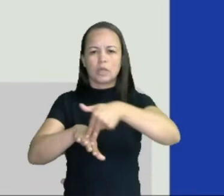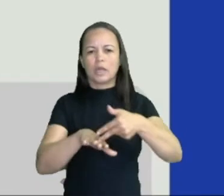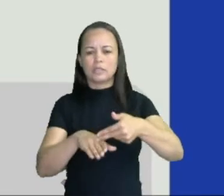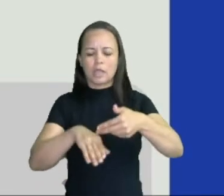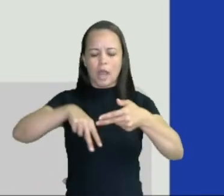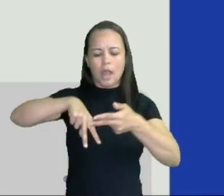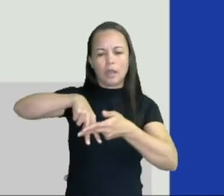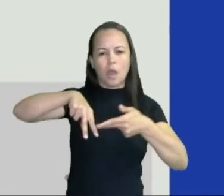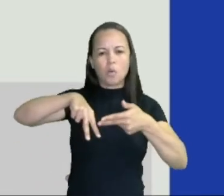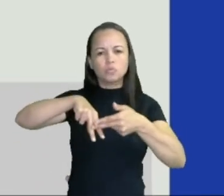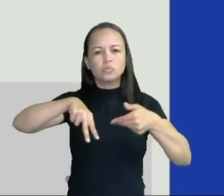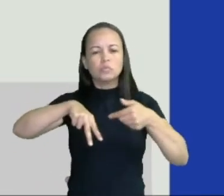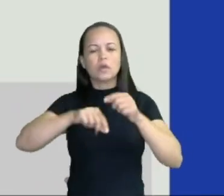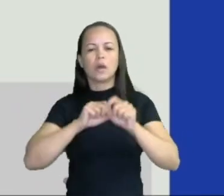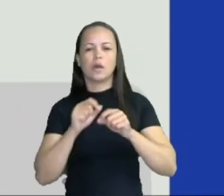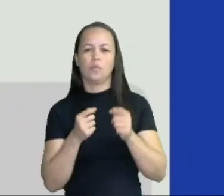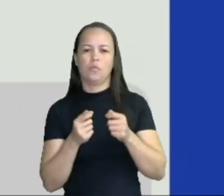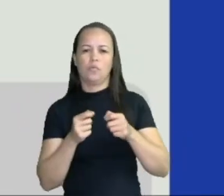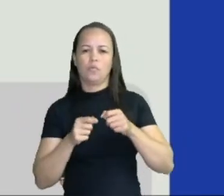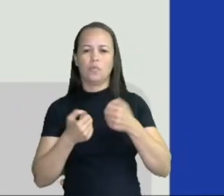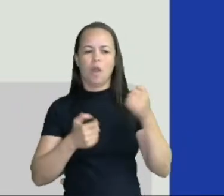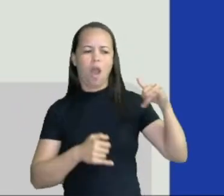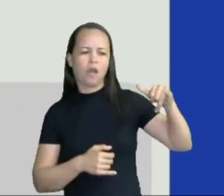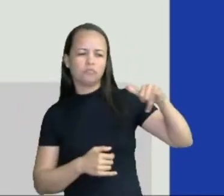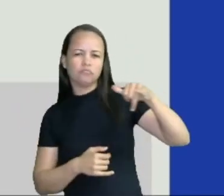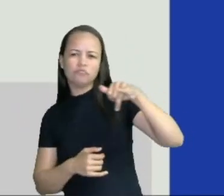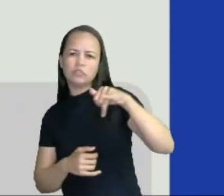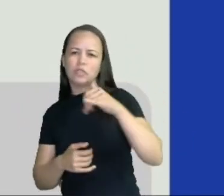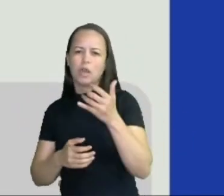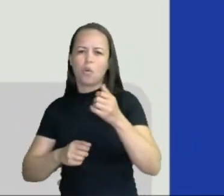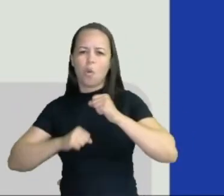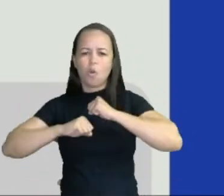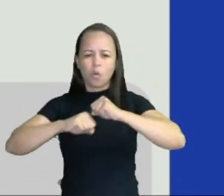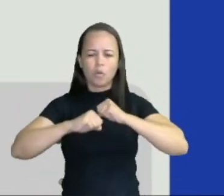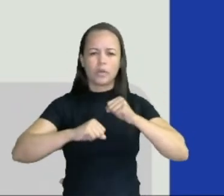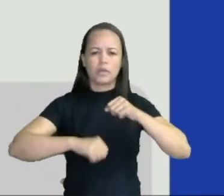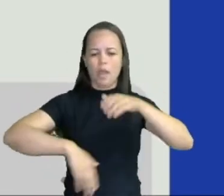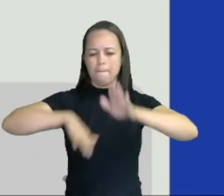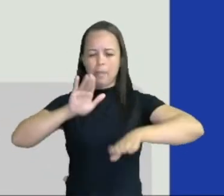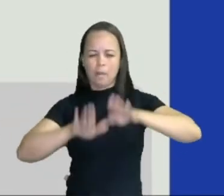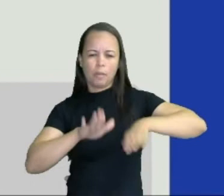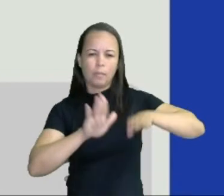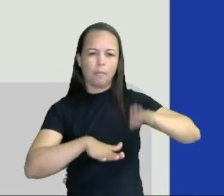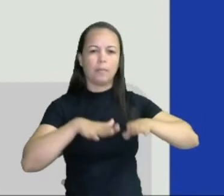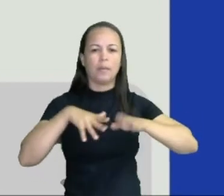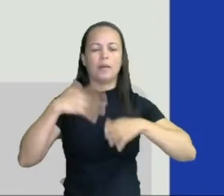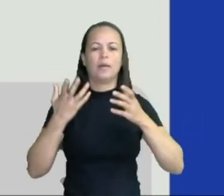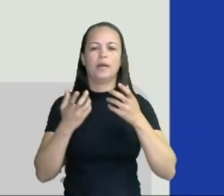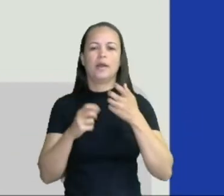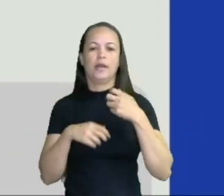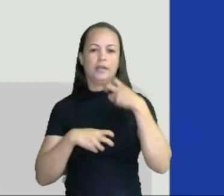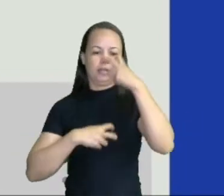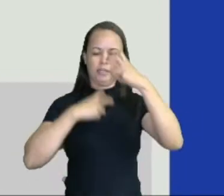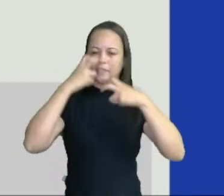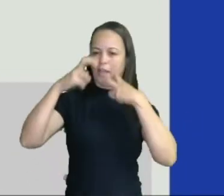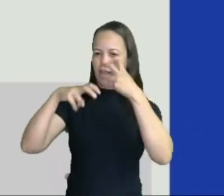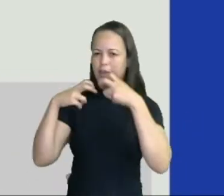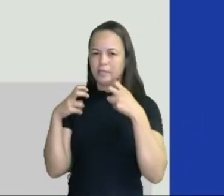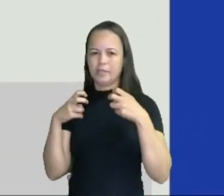esconderijo, avião, correria, tambor, gritaria, jardim,